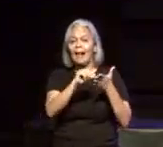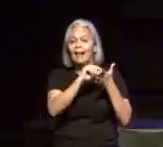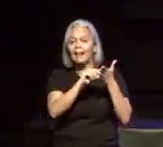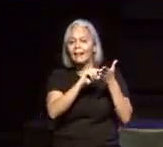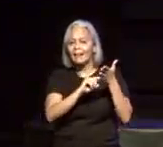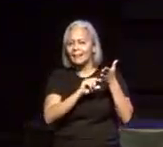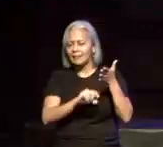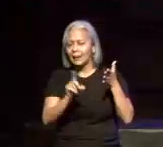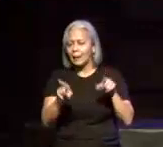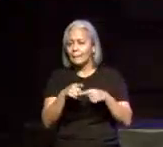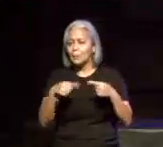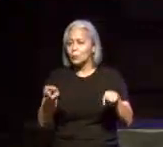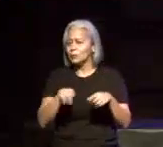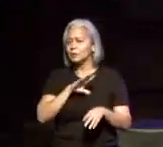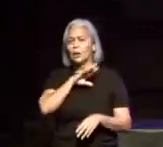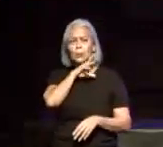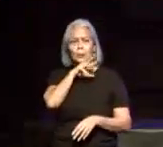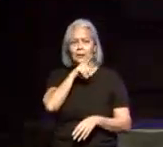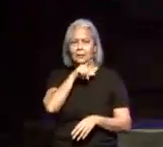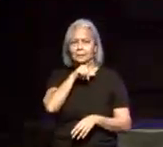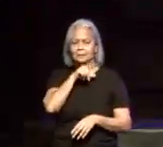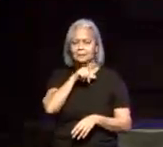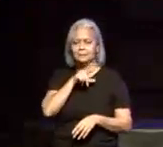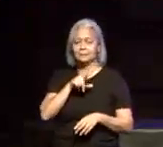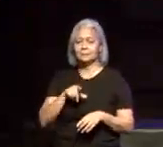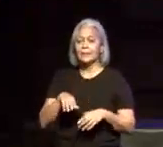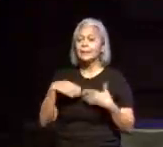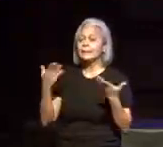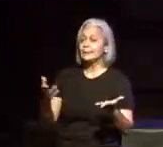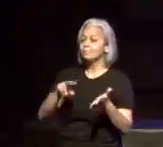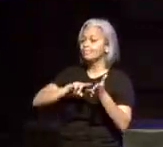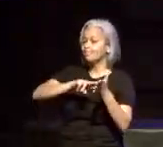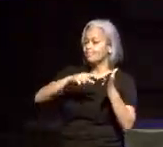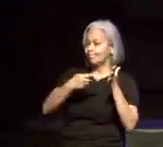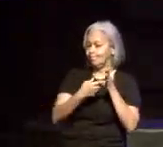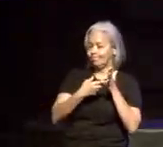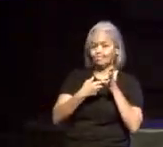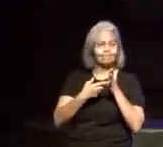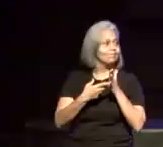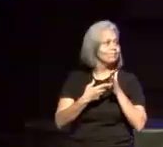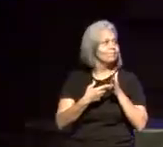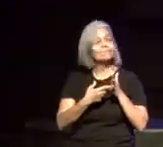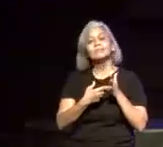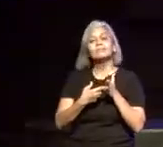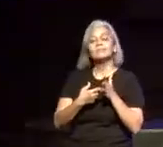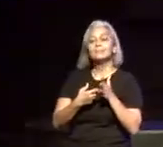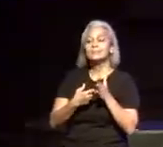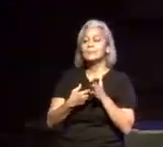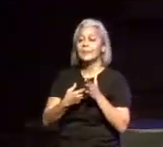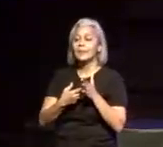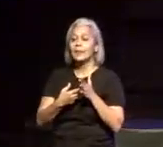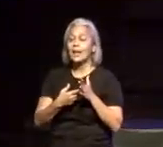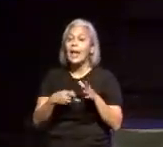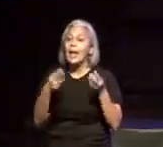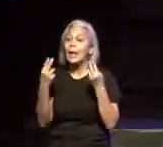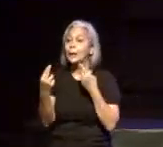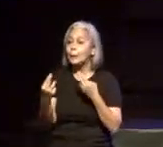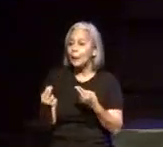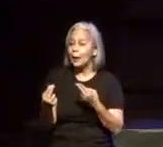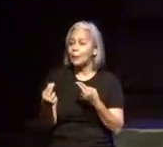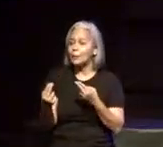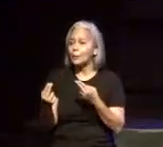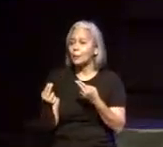né? Infelizmente, a mesma dinâmica... Essa é a próxima, isso. A mesma dinâmica existe quando